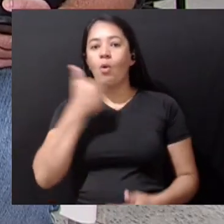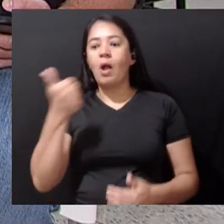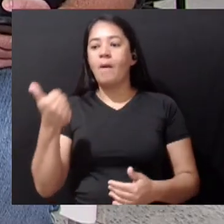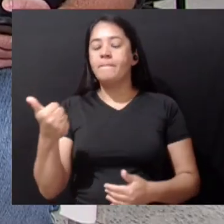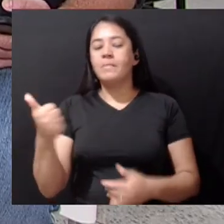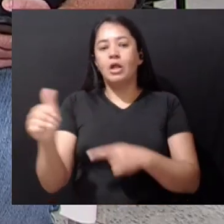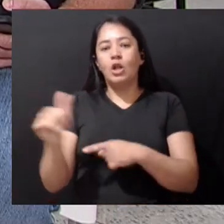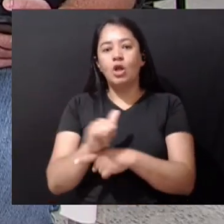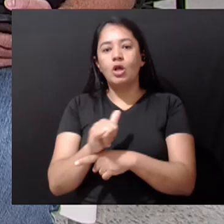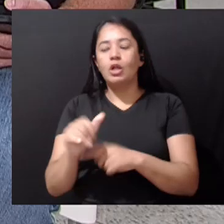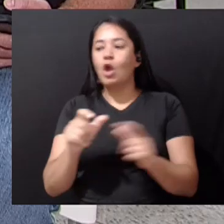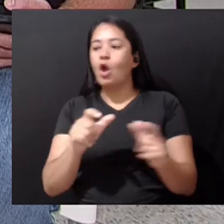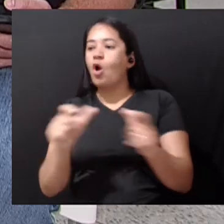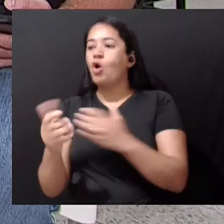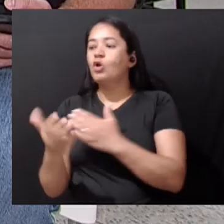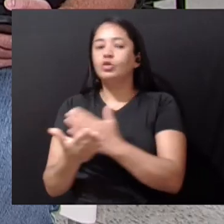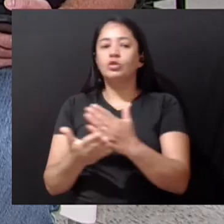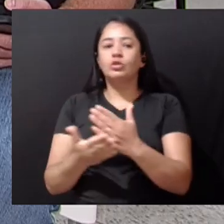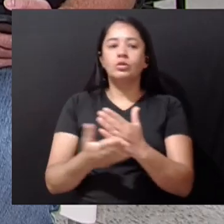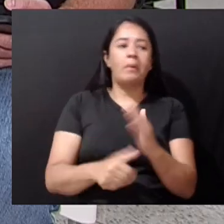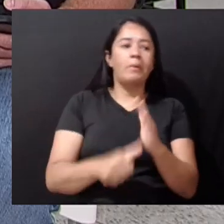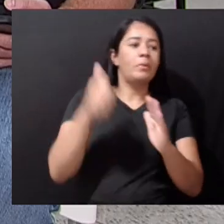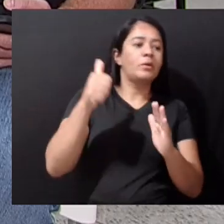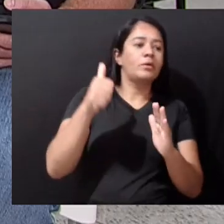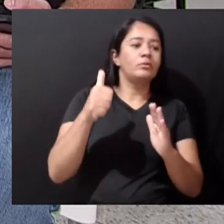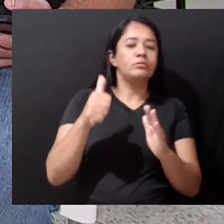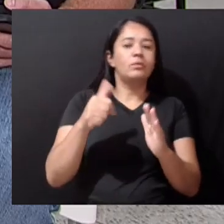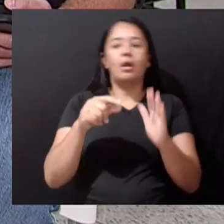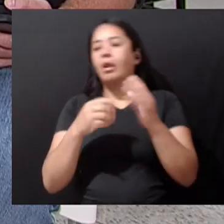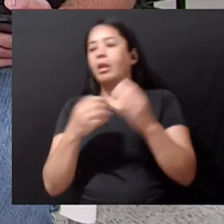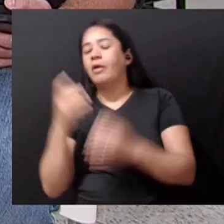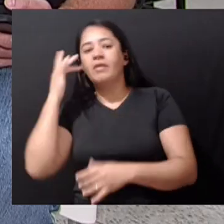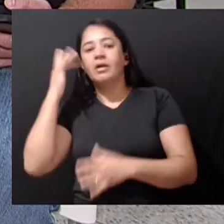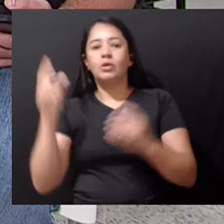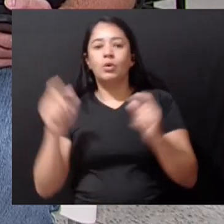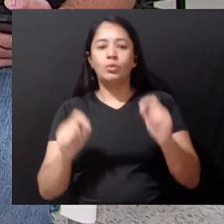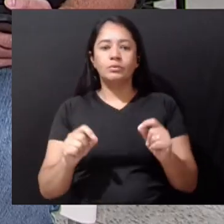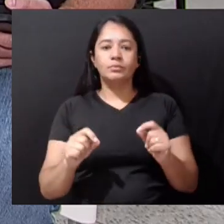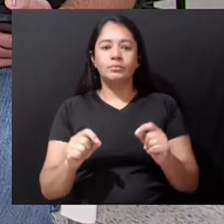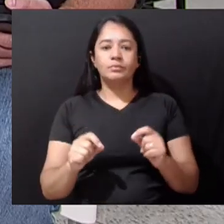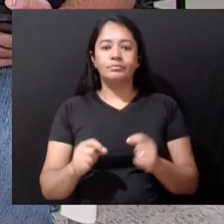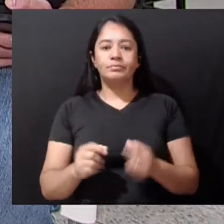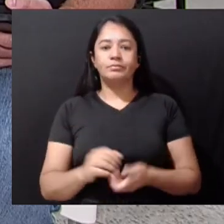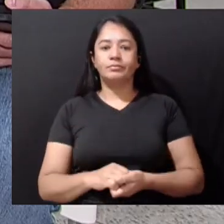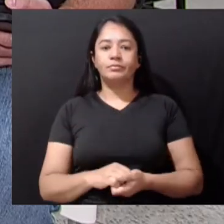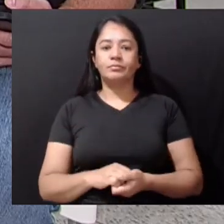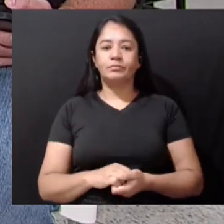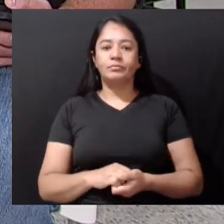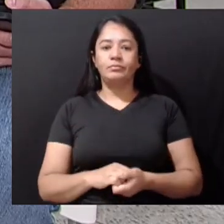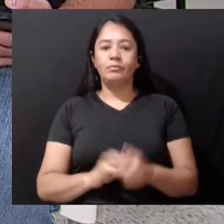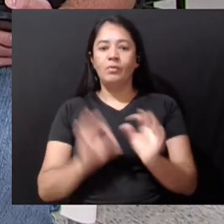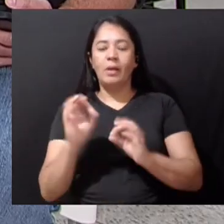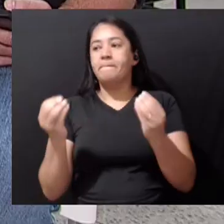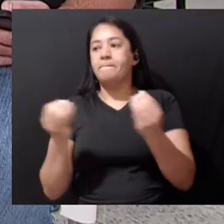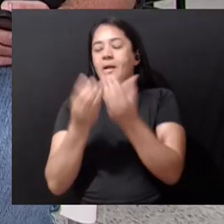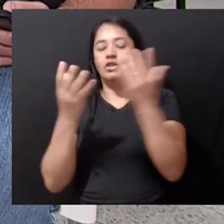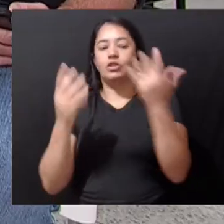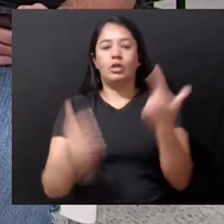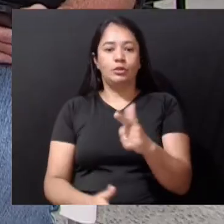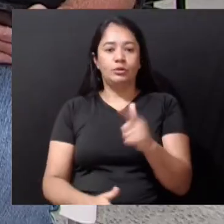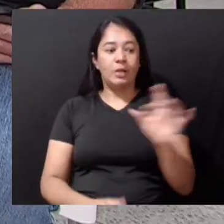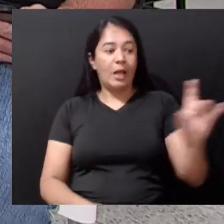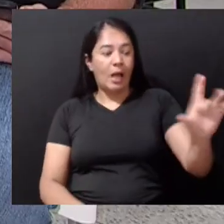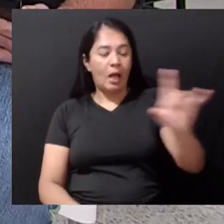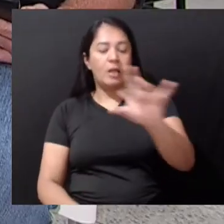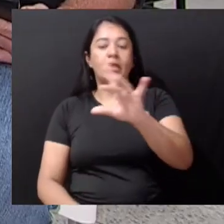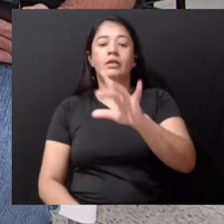começa, faz primeira redação, faz primeiras questões mais fáceis. Não existe uma receita mágica, né? Cada um tem que entender um